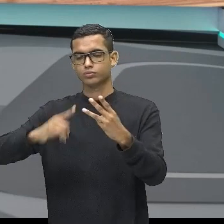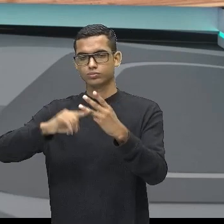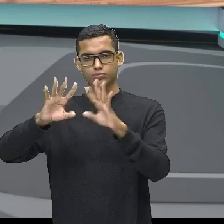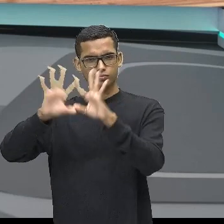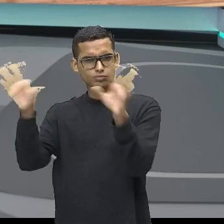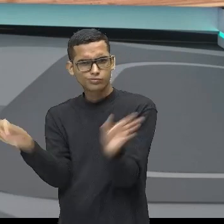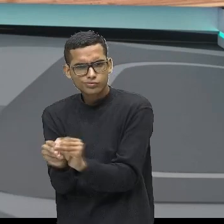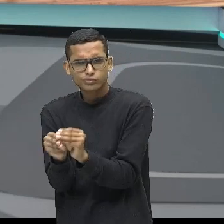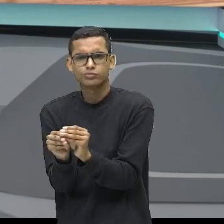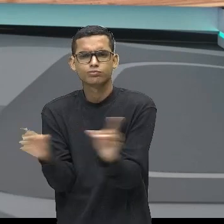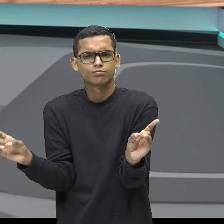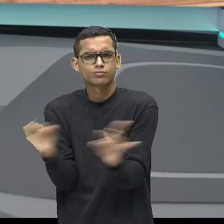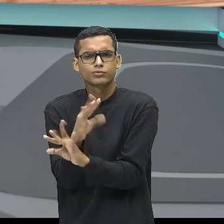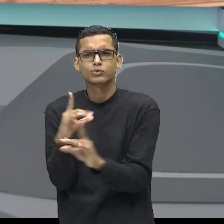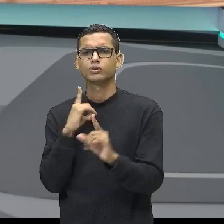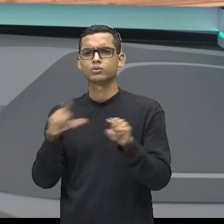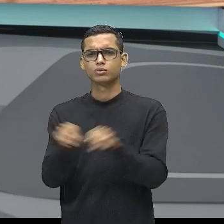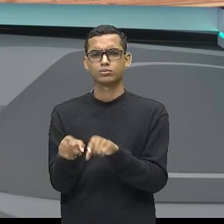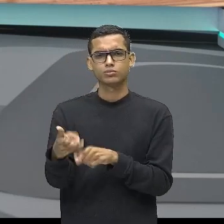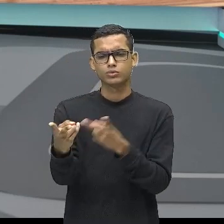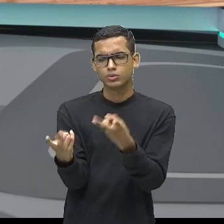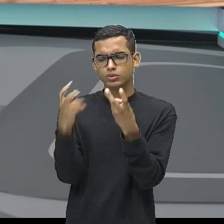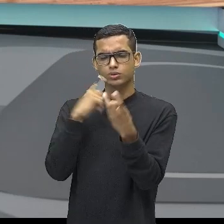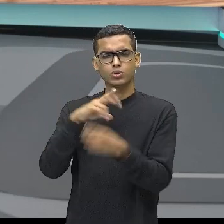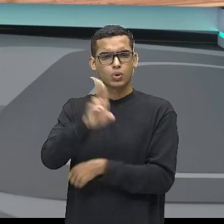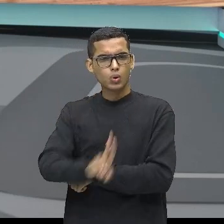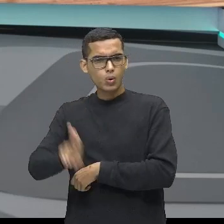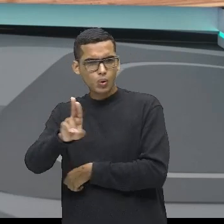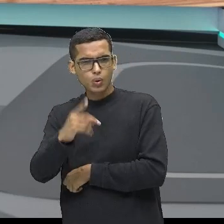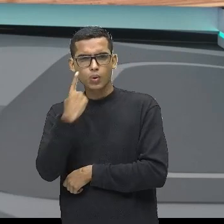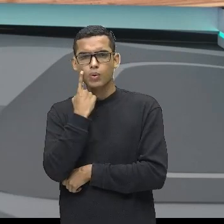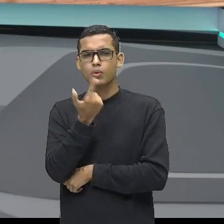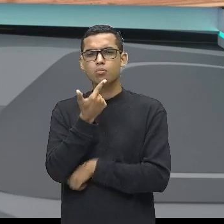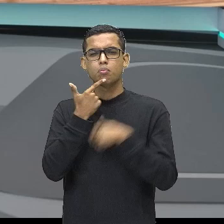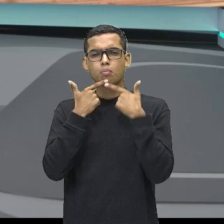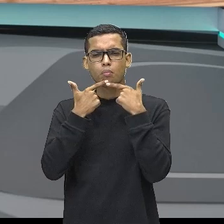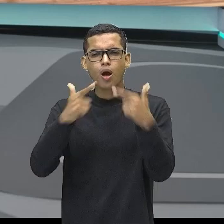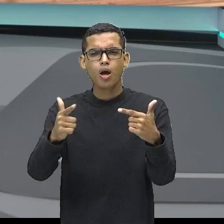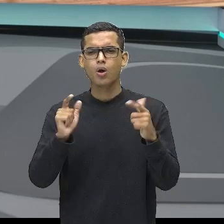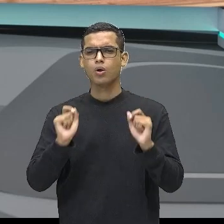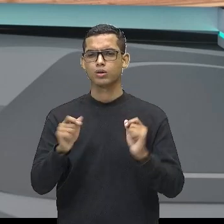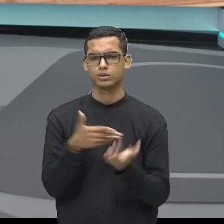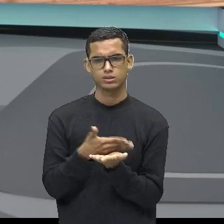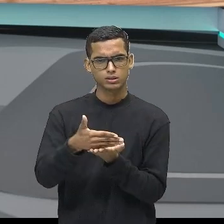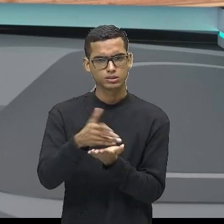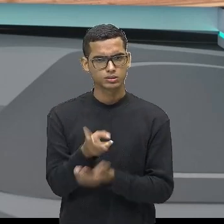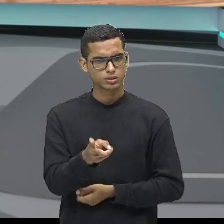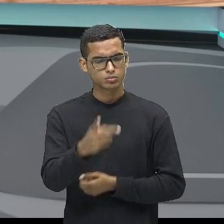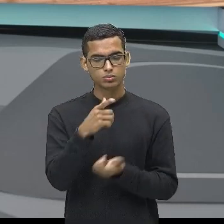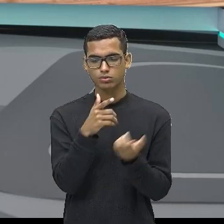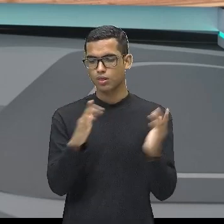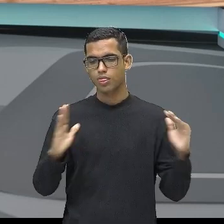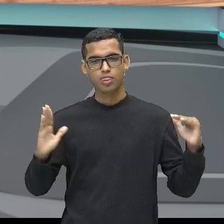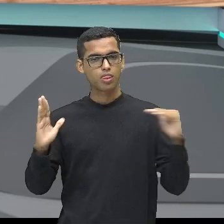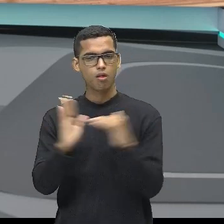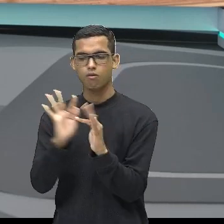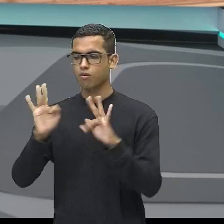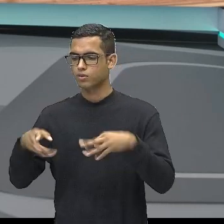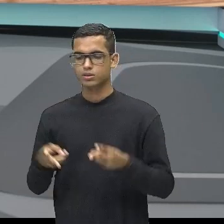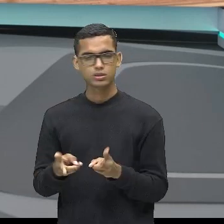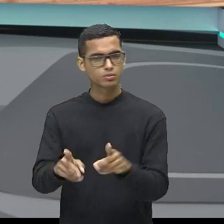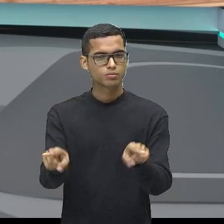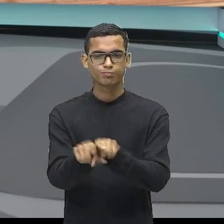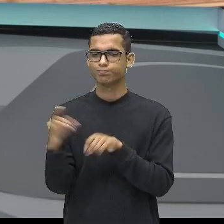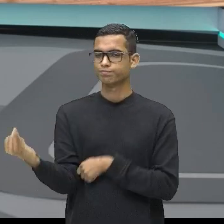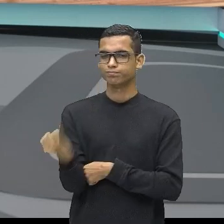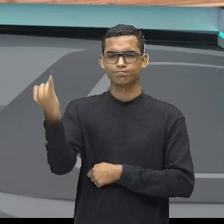que a todo momento a gente tem também o uso da linguagem, do início ao fim. E claro, a linguagem é um fator importante em um